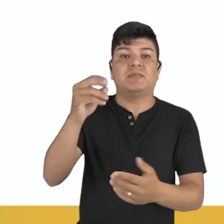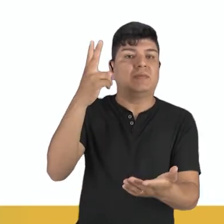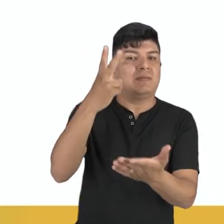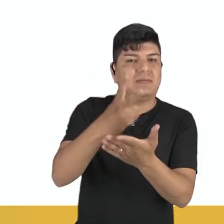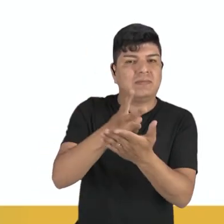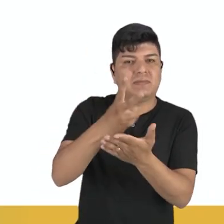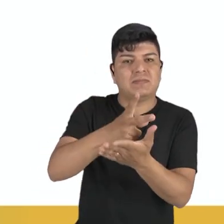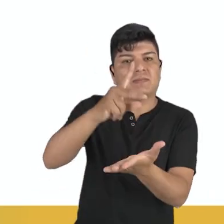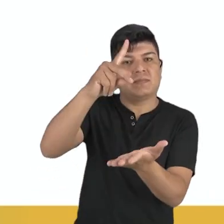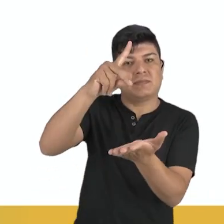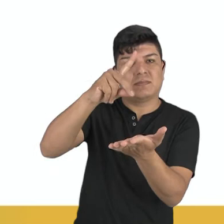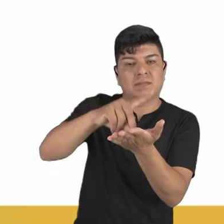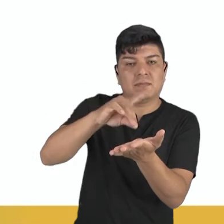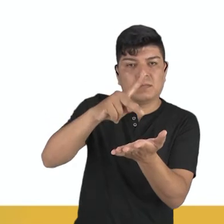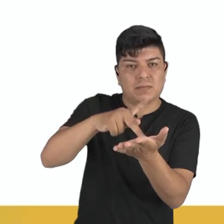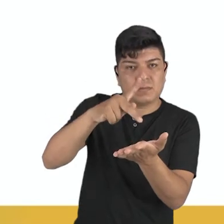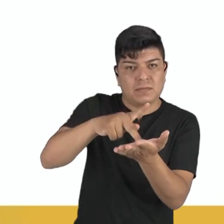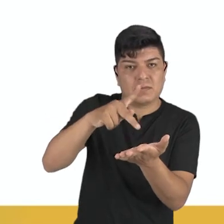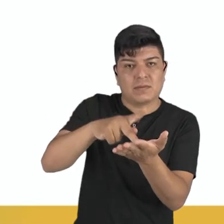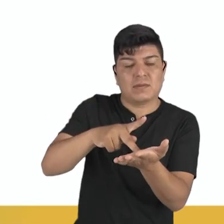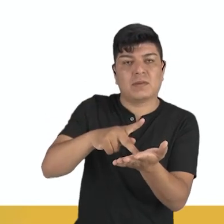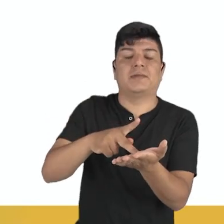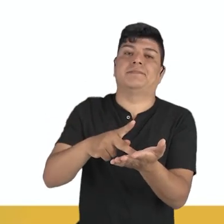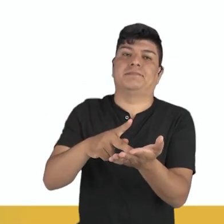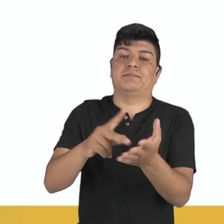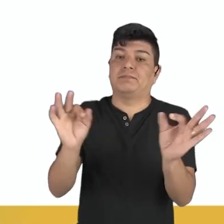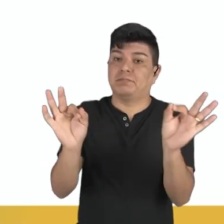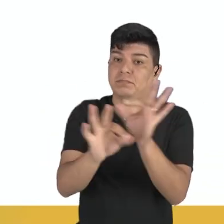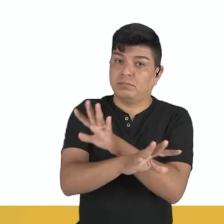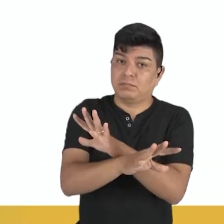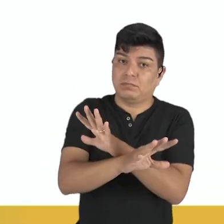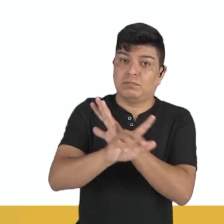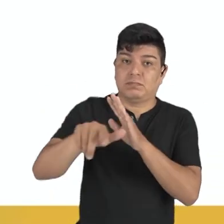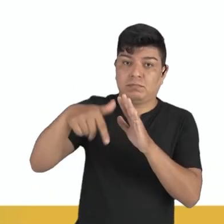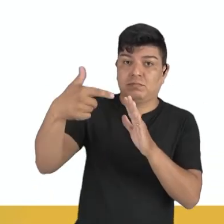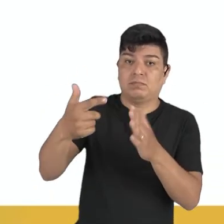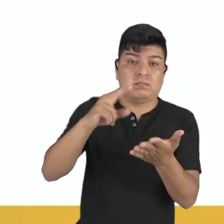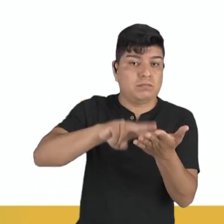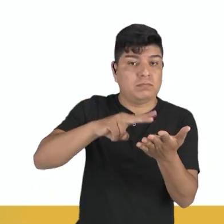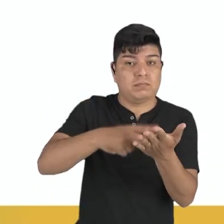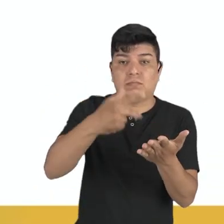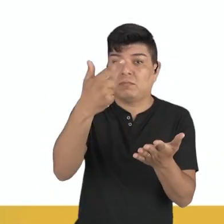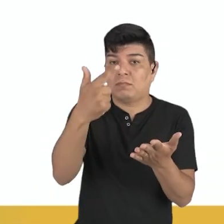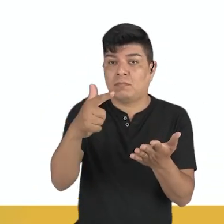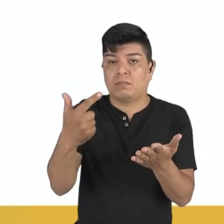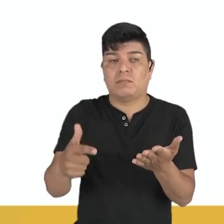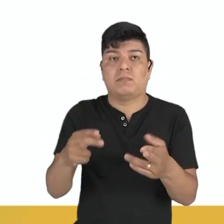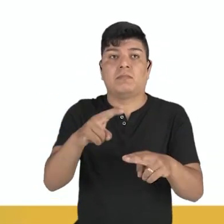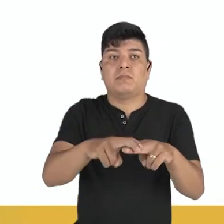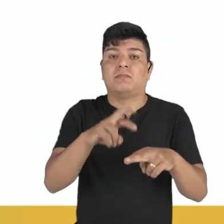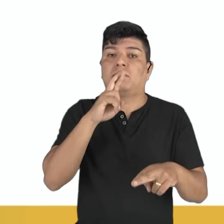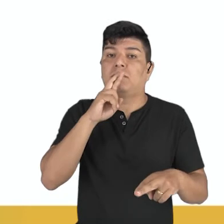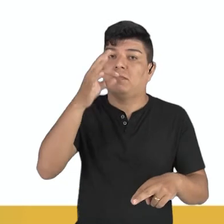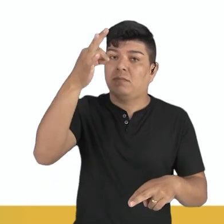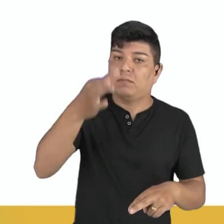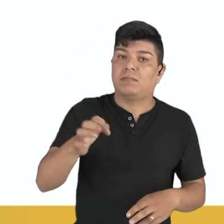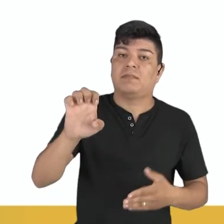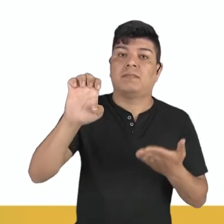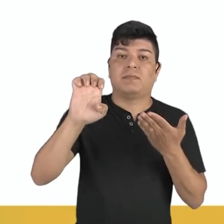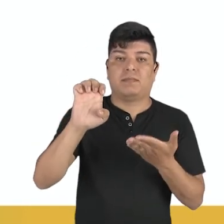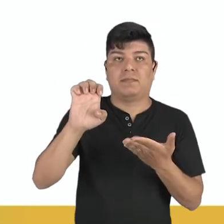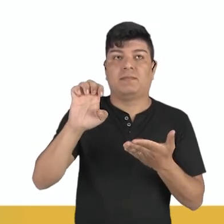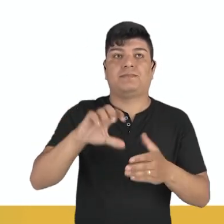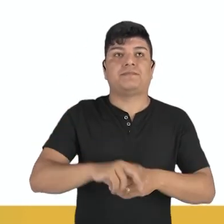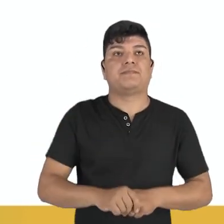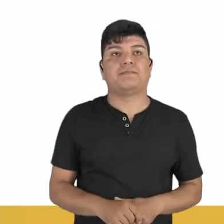Real com verdadeiro aquilo que é pronto sem nenhuma outra Interpretação para nós nossa resposta correta é a letra